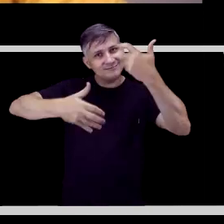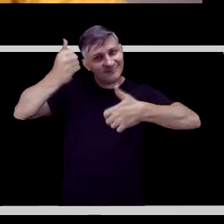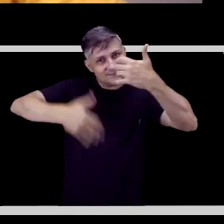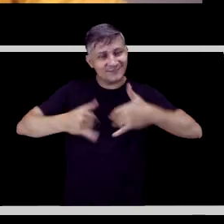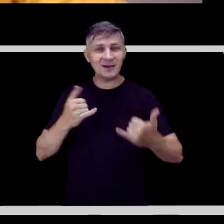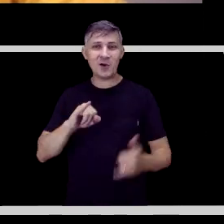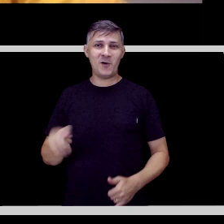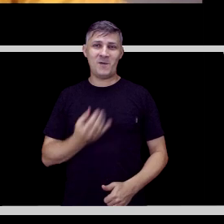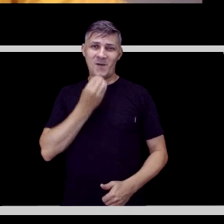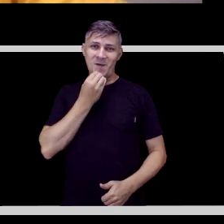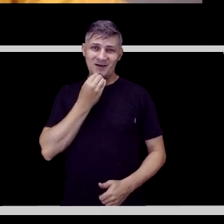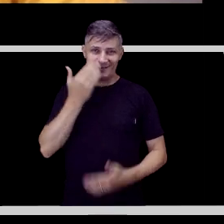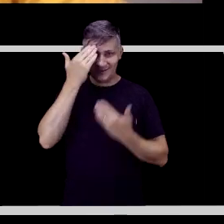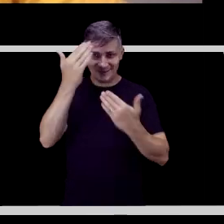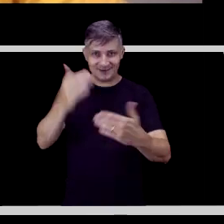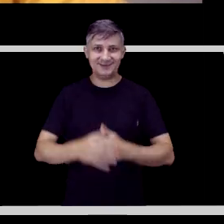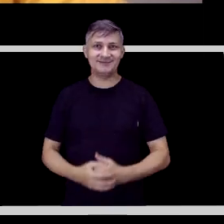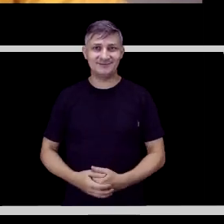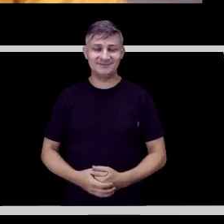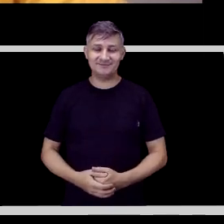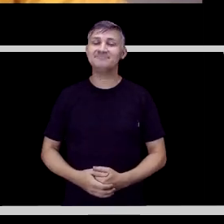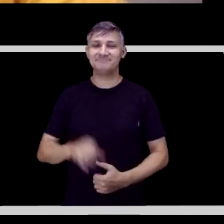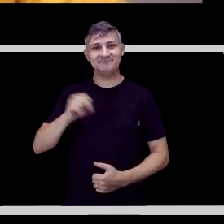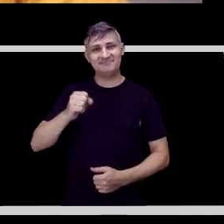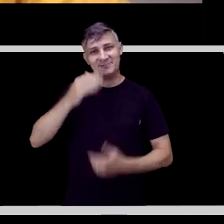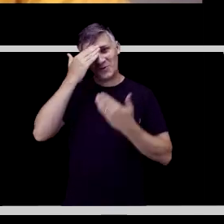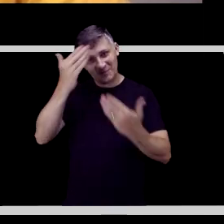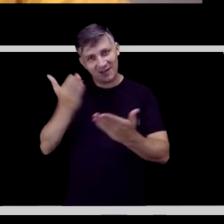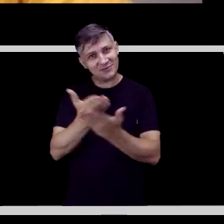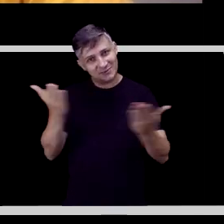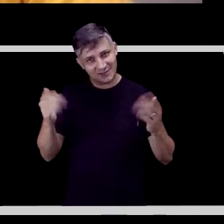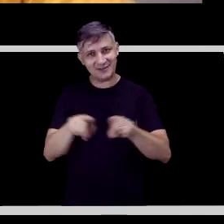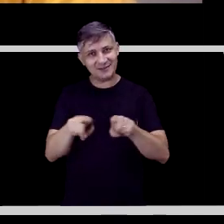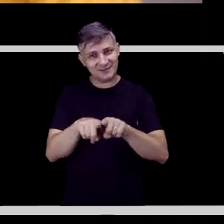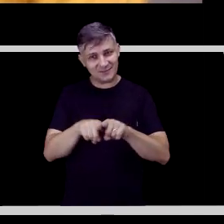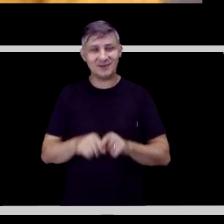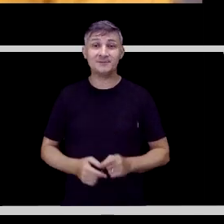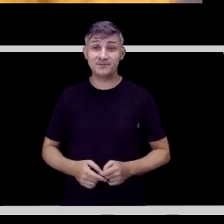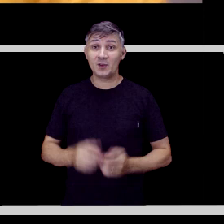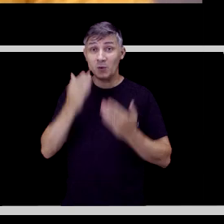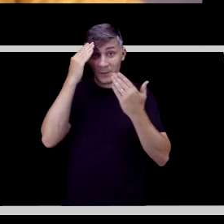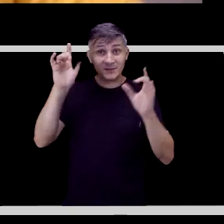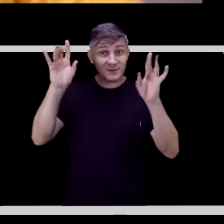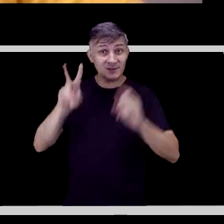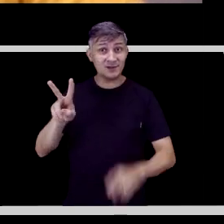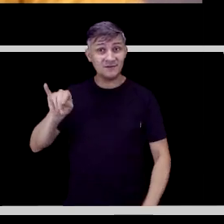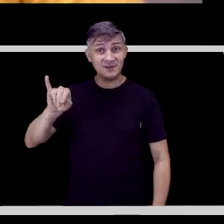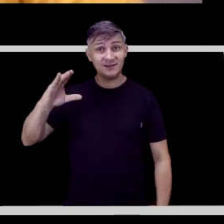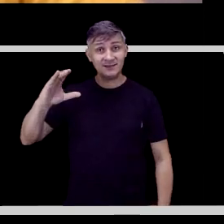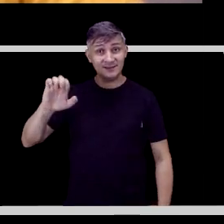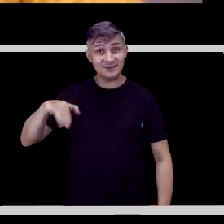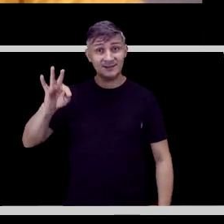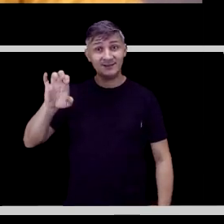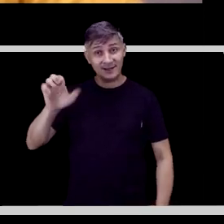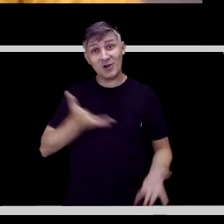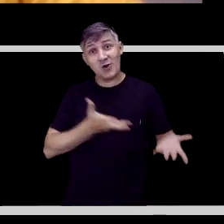essa oportunidade. Muito obrigada. Isso, obrigado a todos e todas. Obrigado especialmente ao Vicente, que fez esse convite